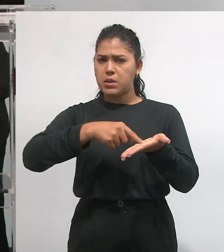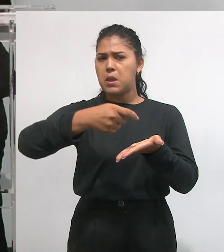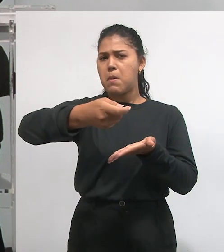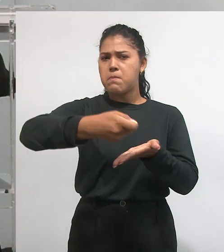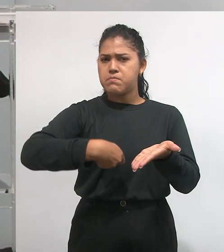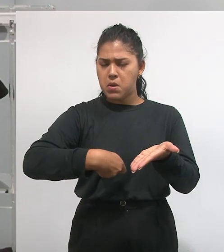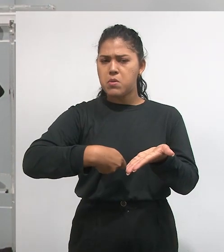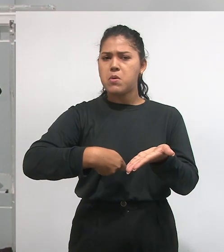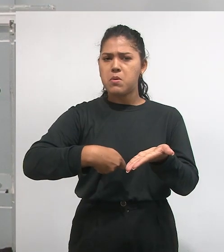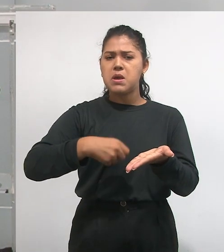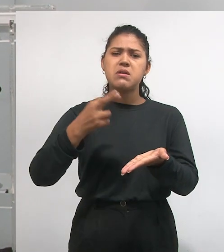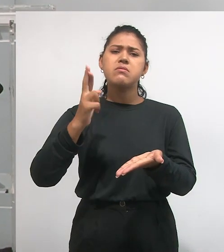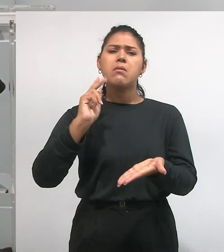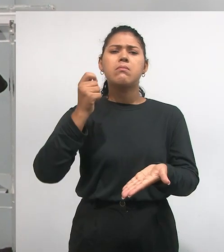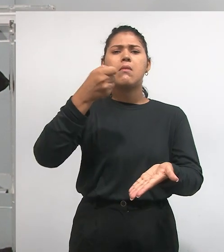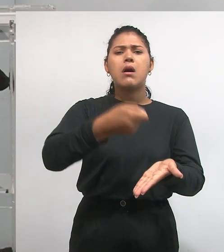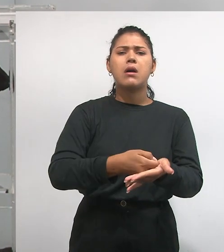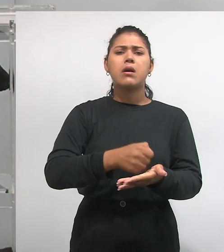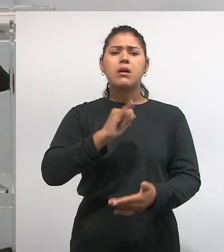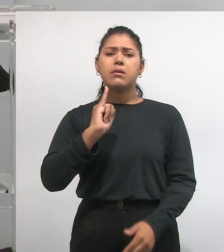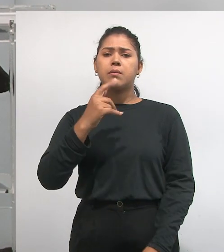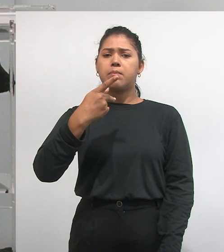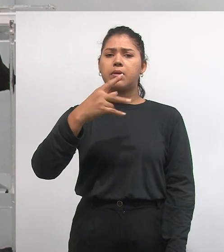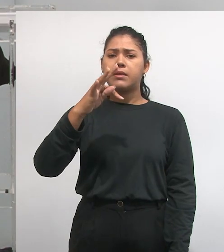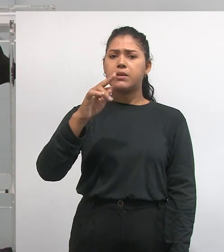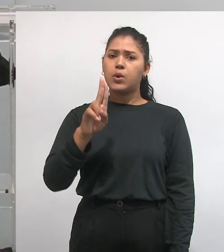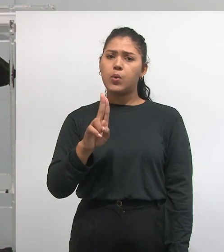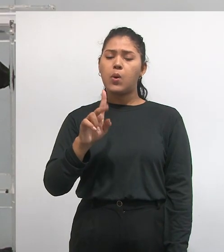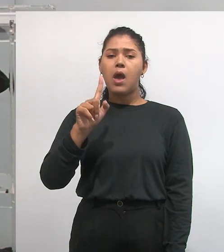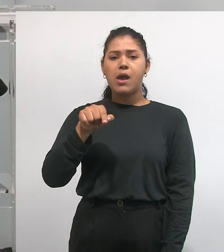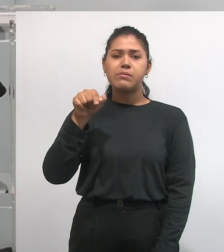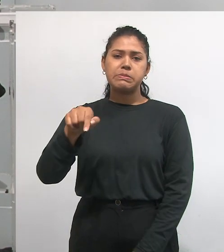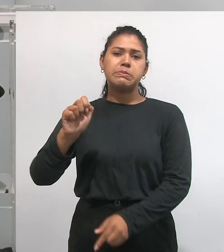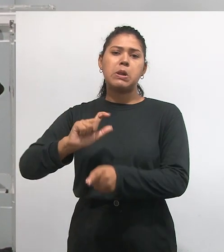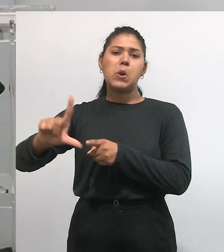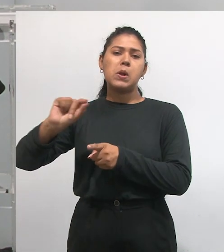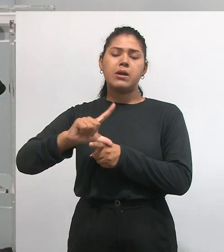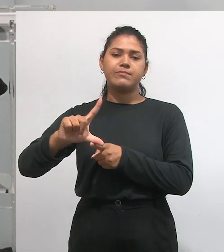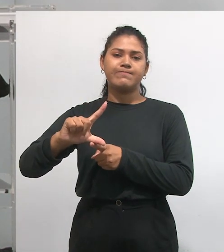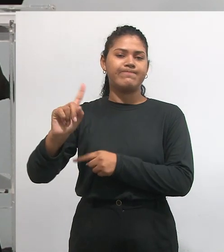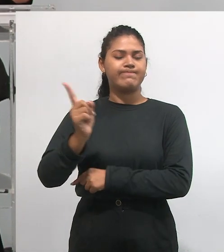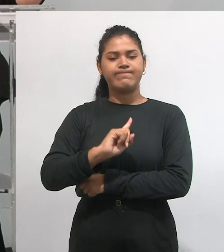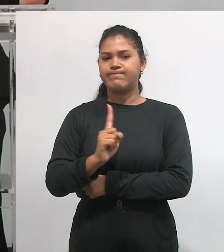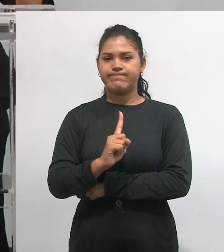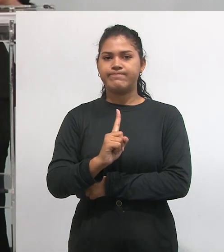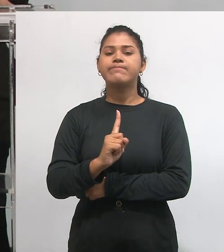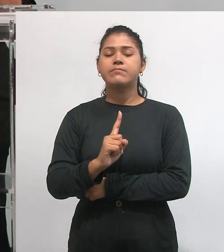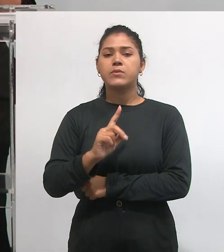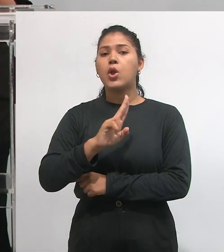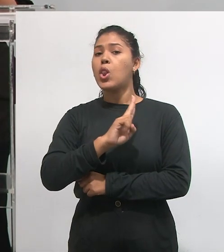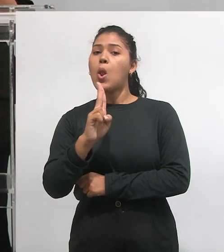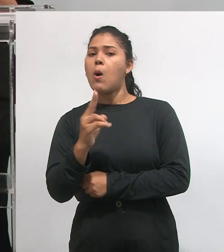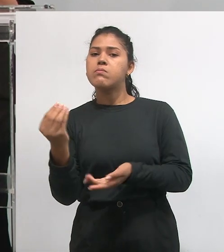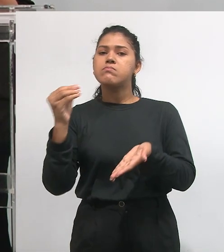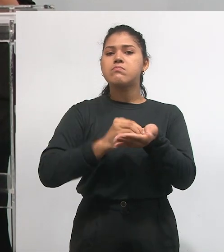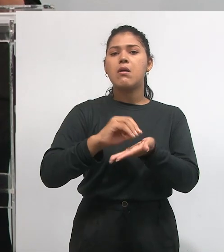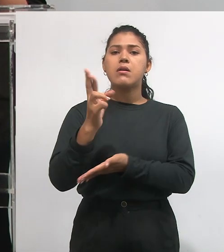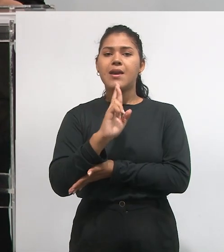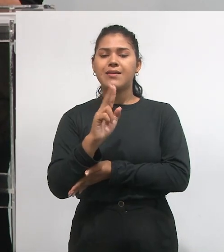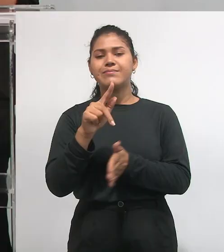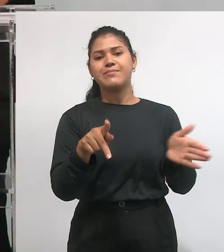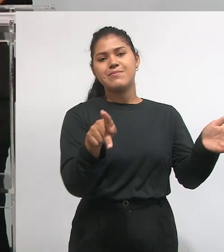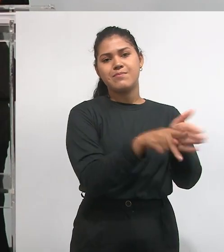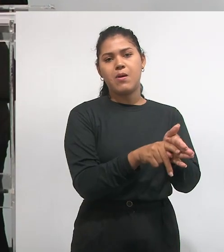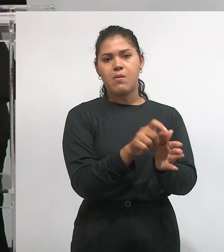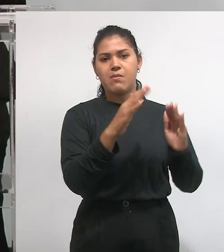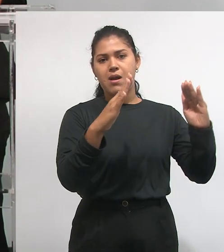quem vai pagar é o locatário, o poder público ele não vai cobrar do locatário, ele vai mandar a conta do IPTU para o proprietário, né?